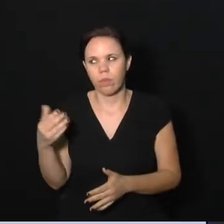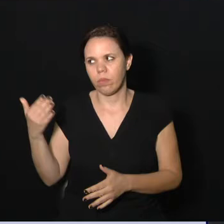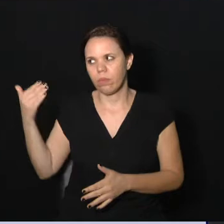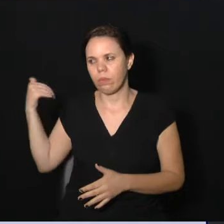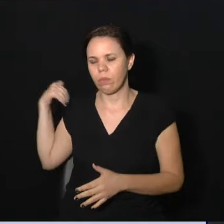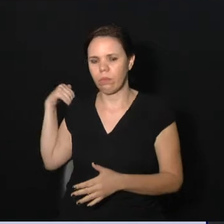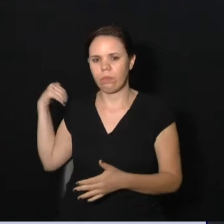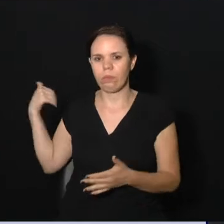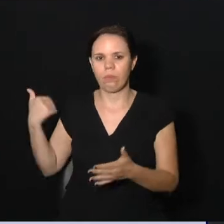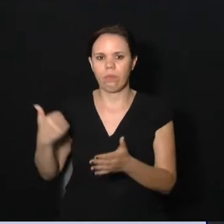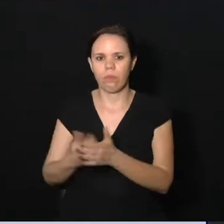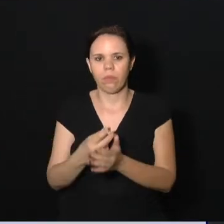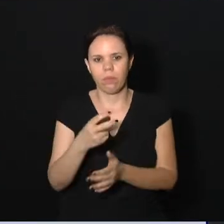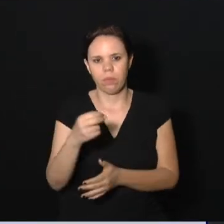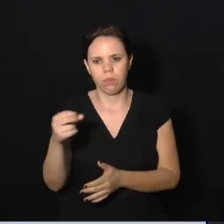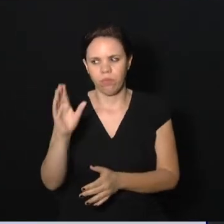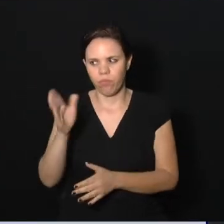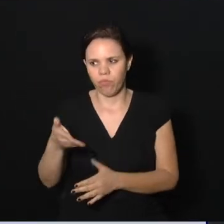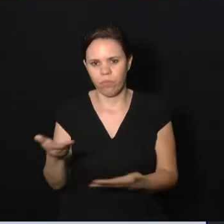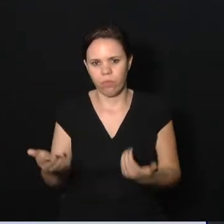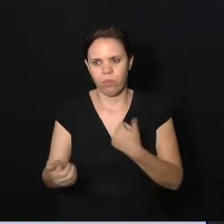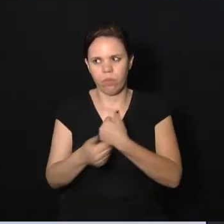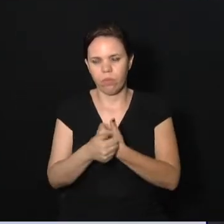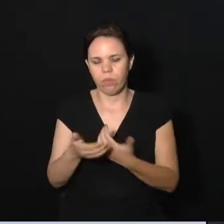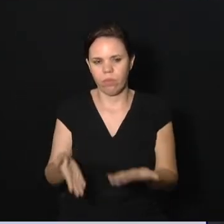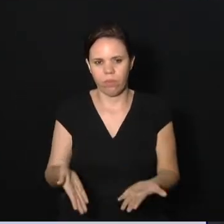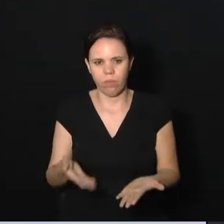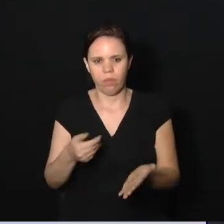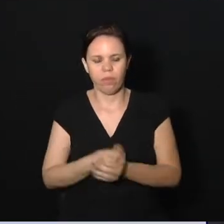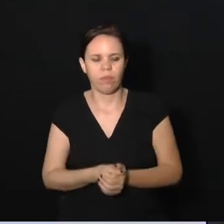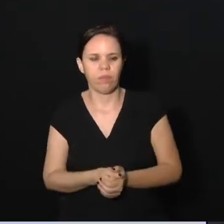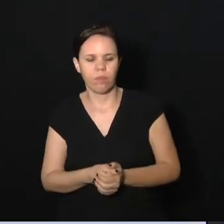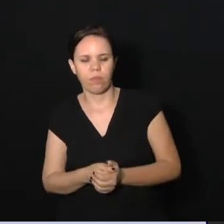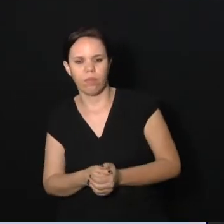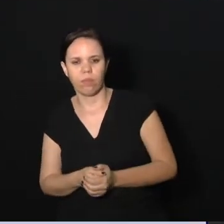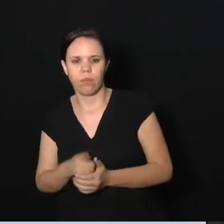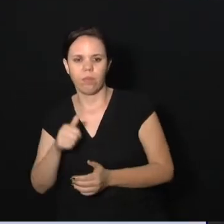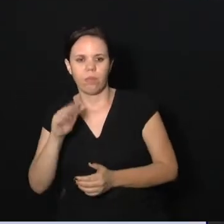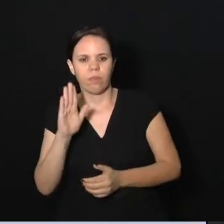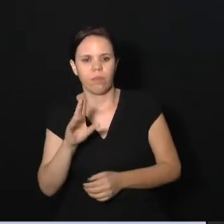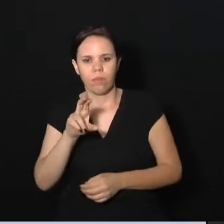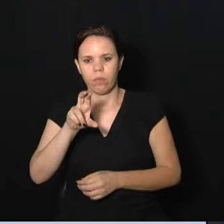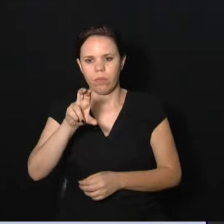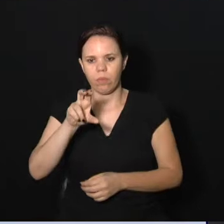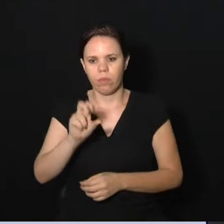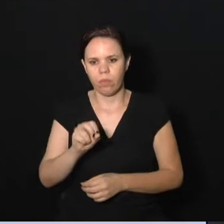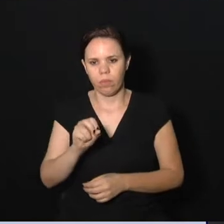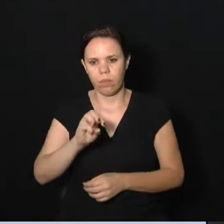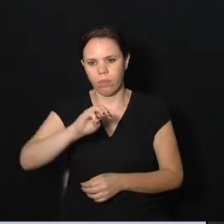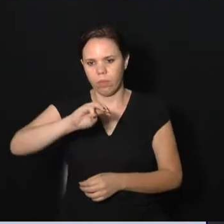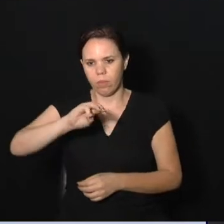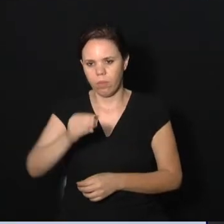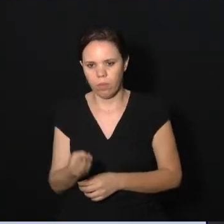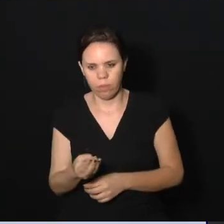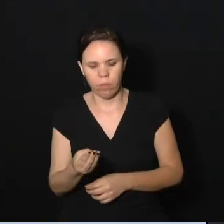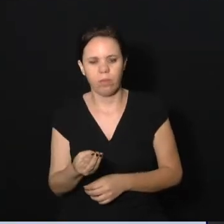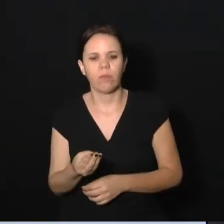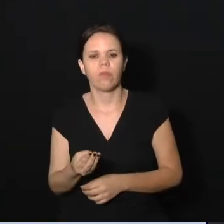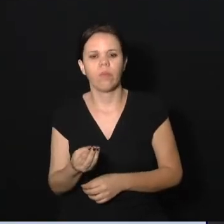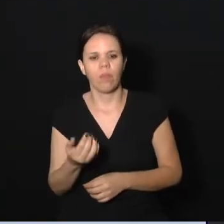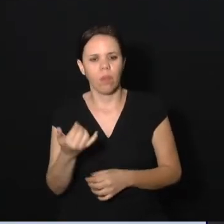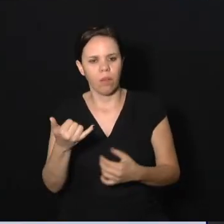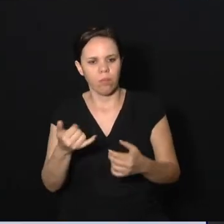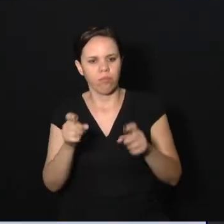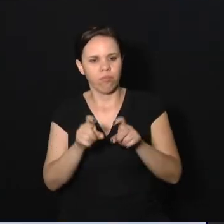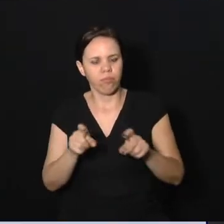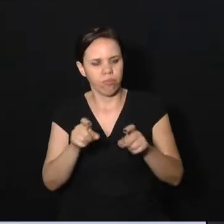lá em 2020, 2020 já está no ano que vem, mas serão mais 50 milhões de dispositivos conectados. Então, o que